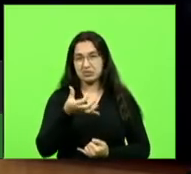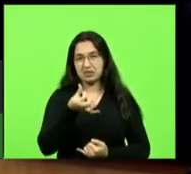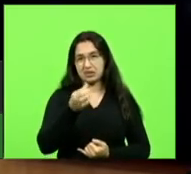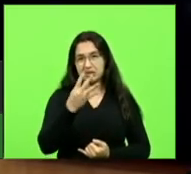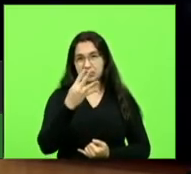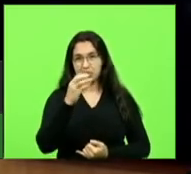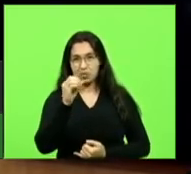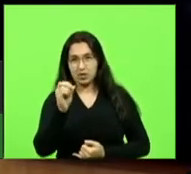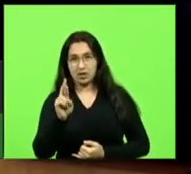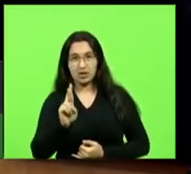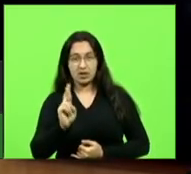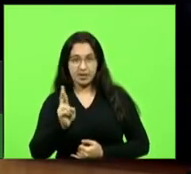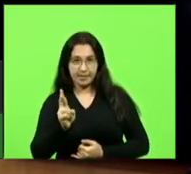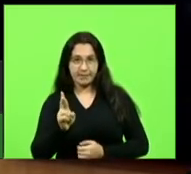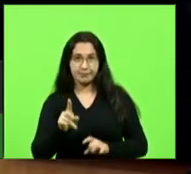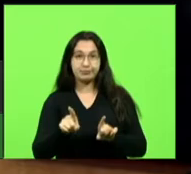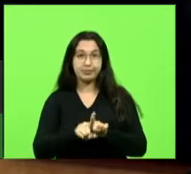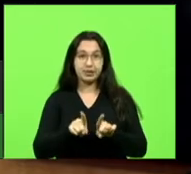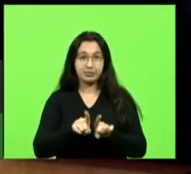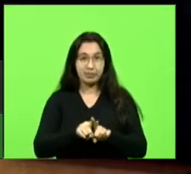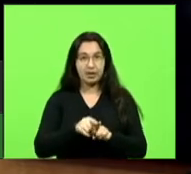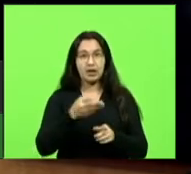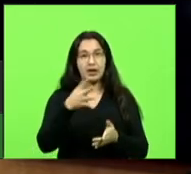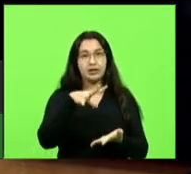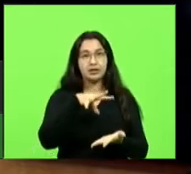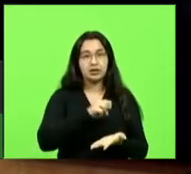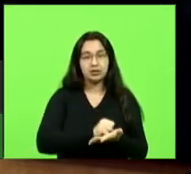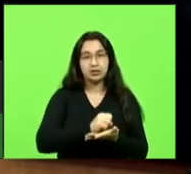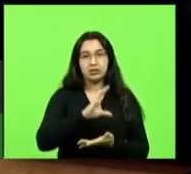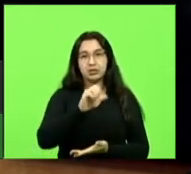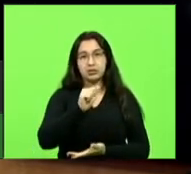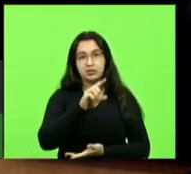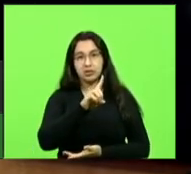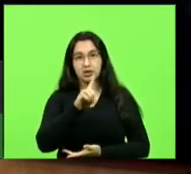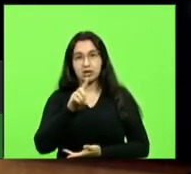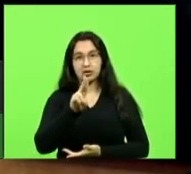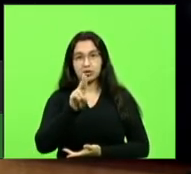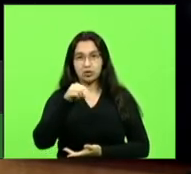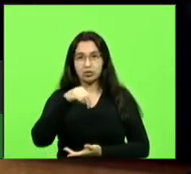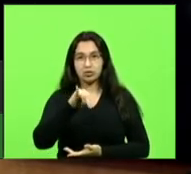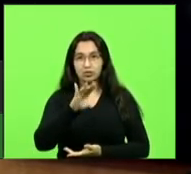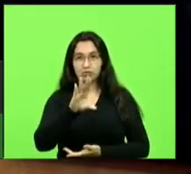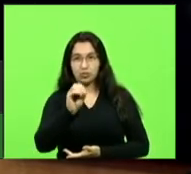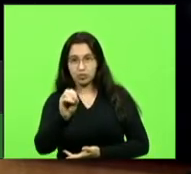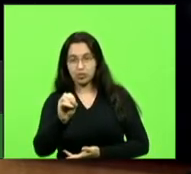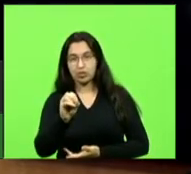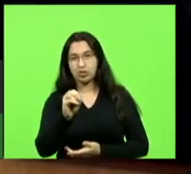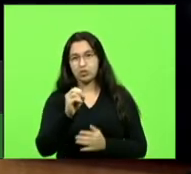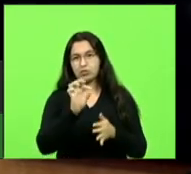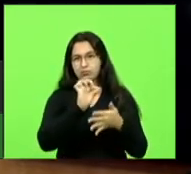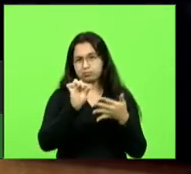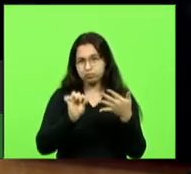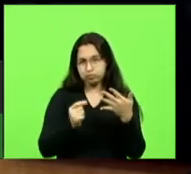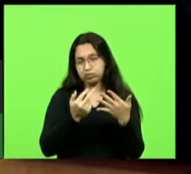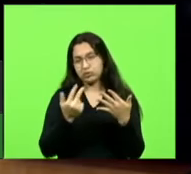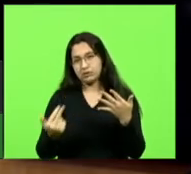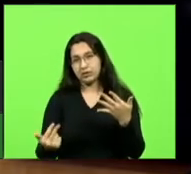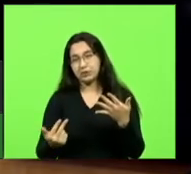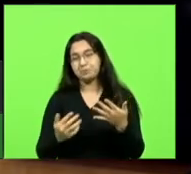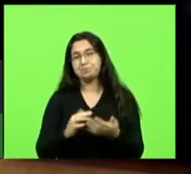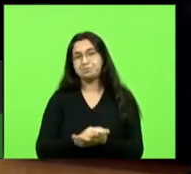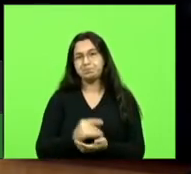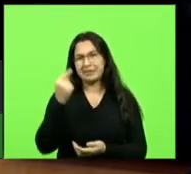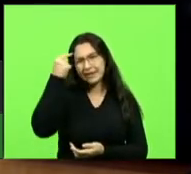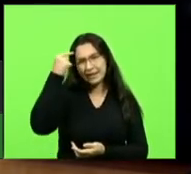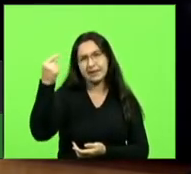640,00, e também aos cadastrados do CAD único e outros critérios mais. Eu só quero fazer esse resgate para